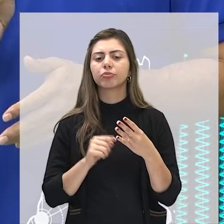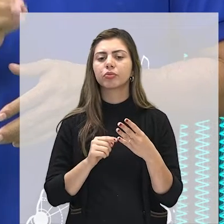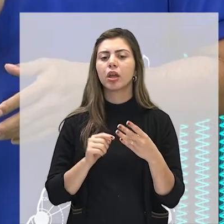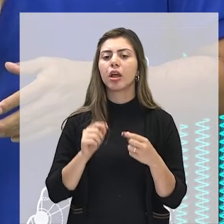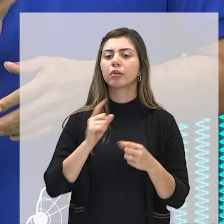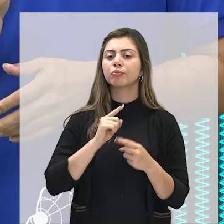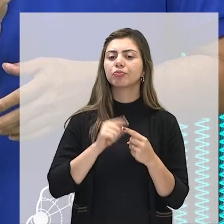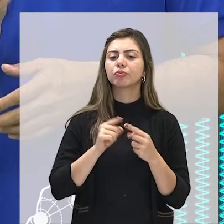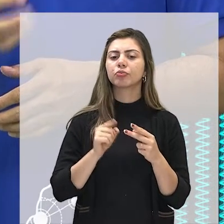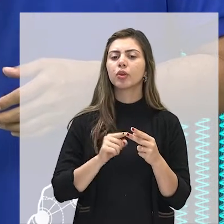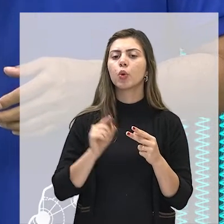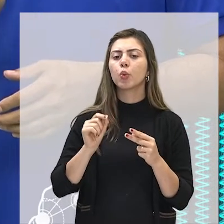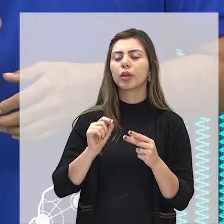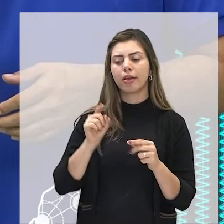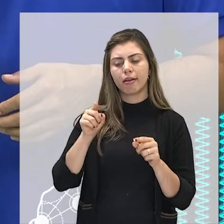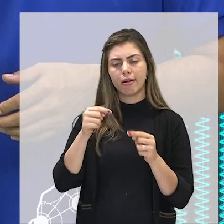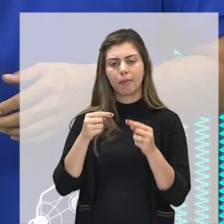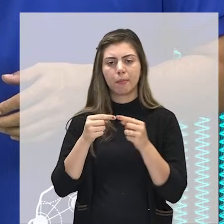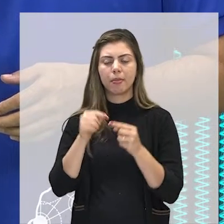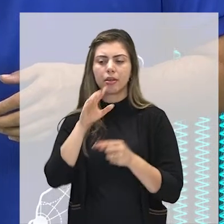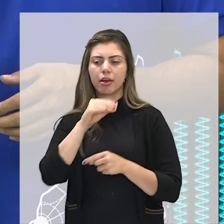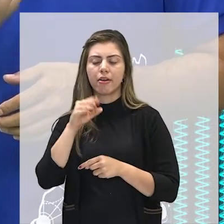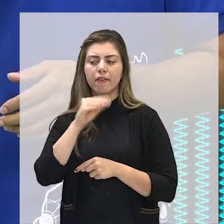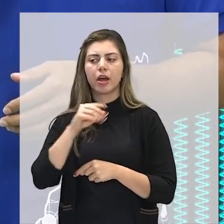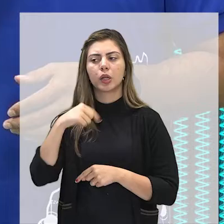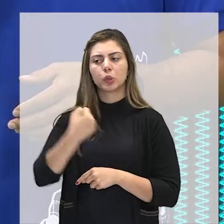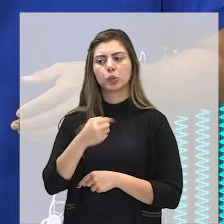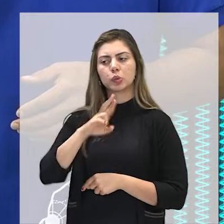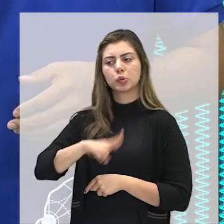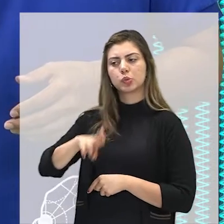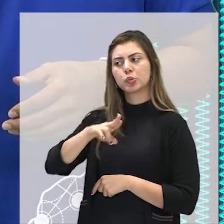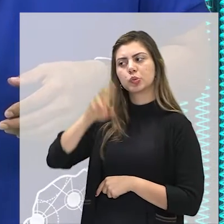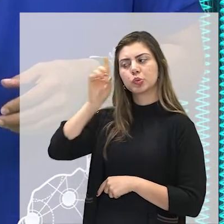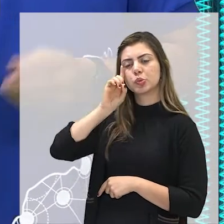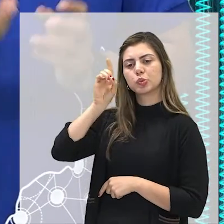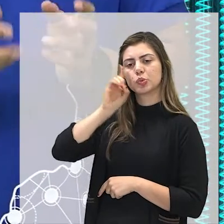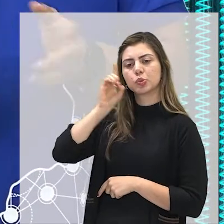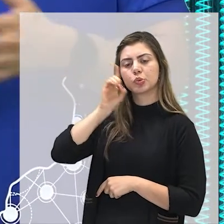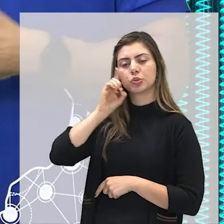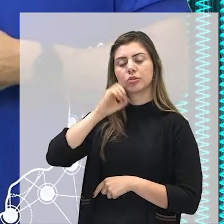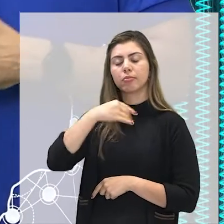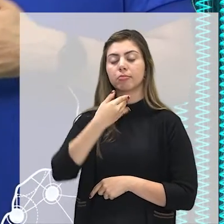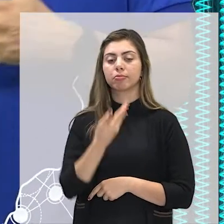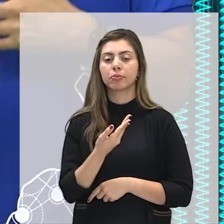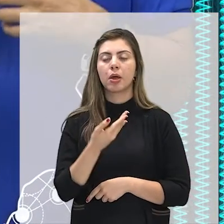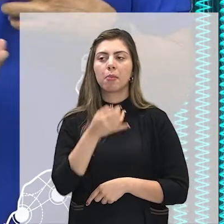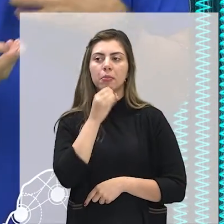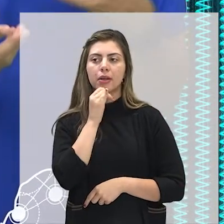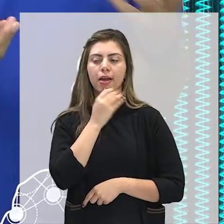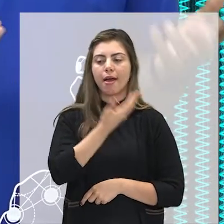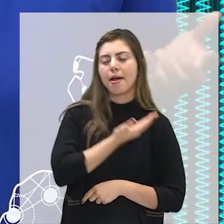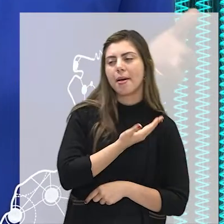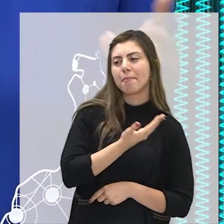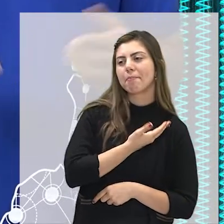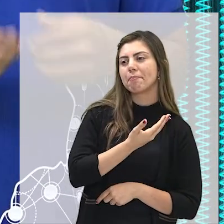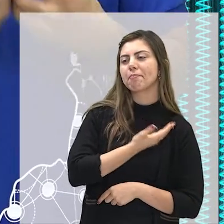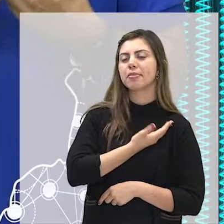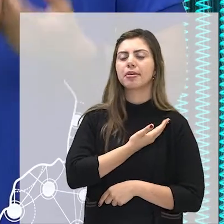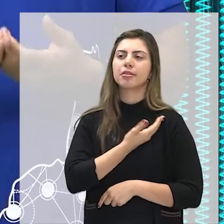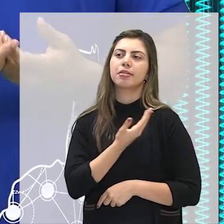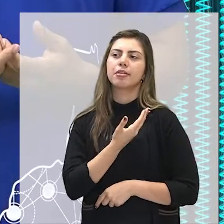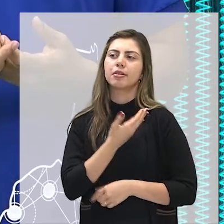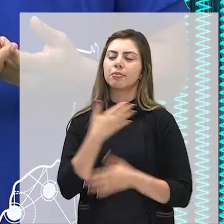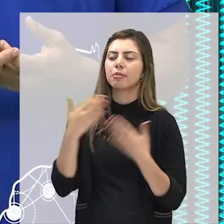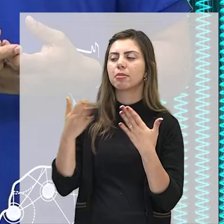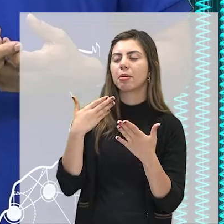muito típicas da fala do dia a dia, tá? São aquelas falas em que eu tenho com os meus amigos, né, com os meus colegas,